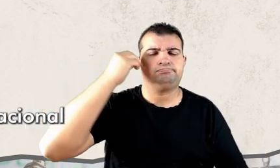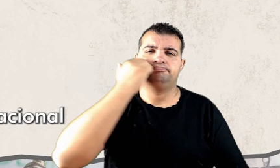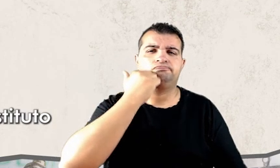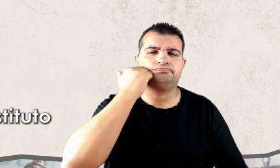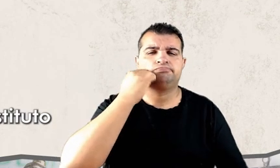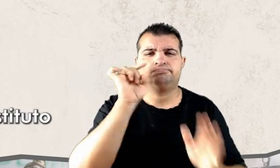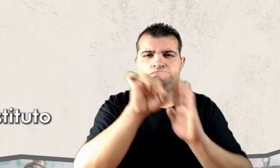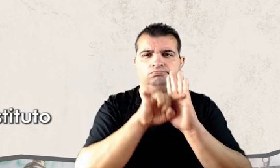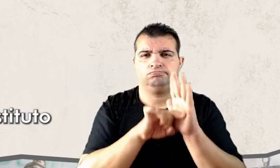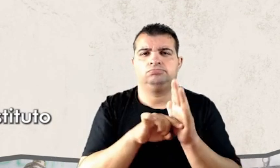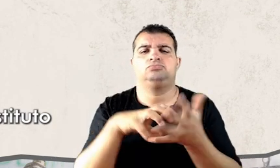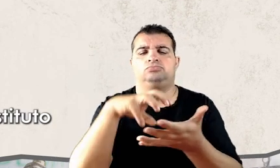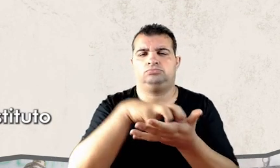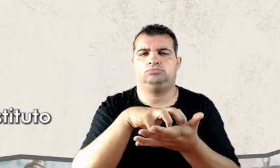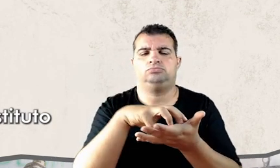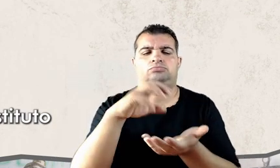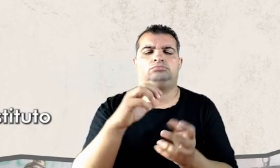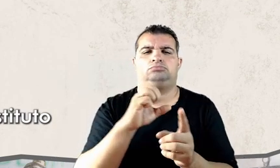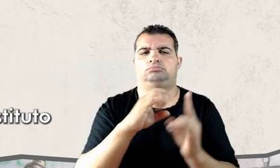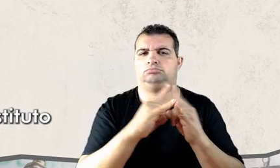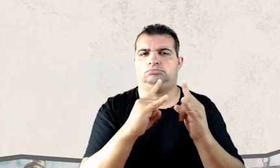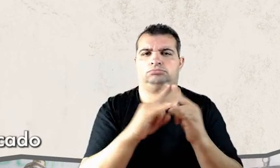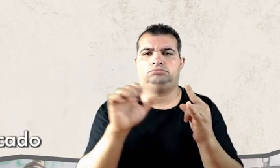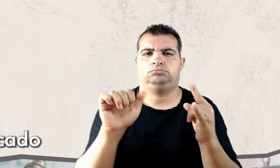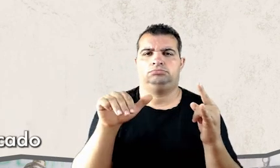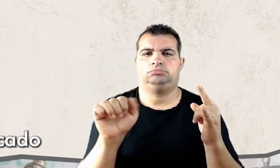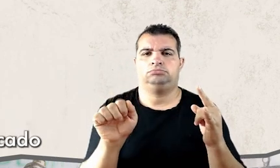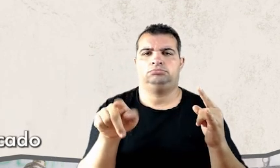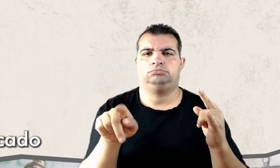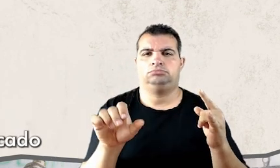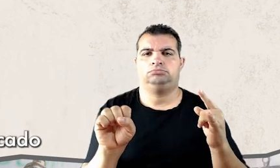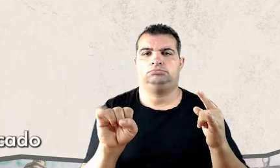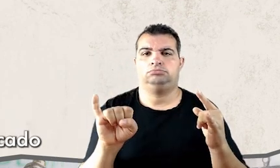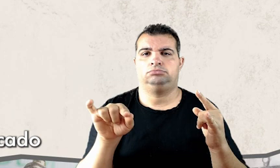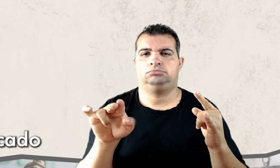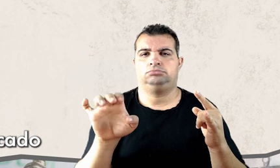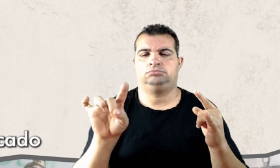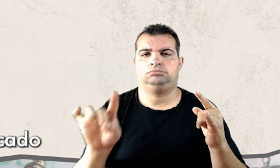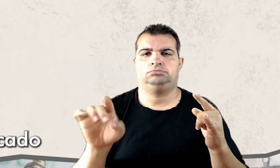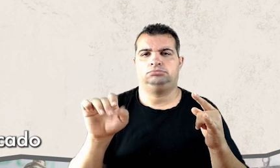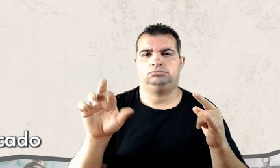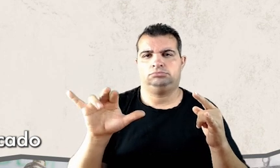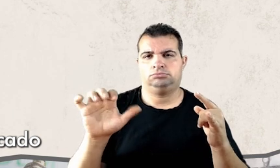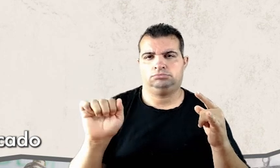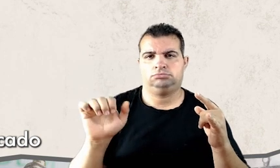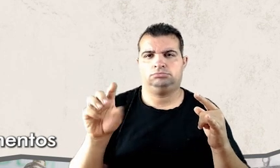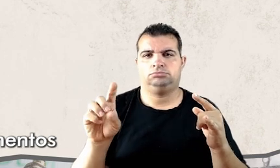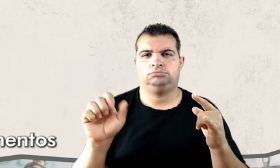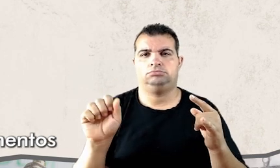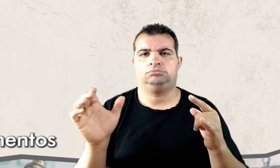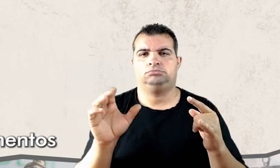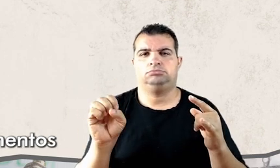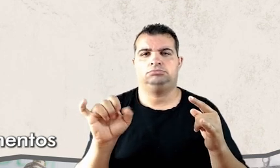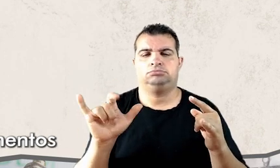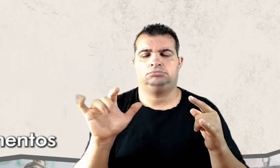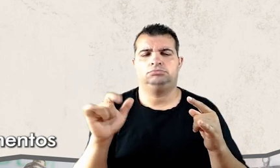Psicólogos Negros e pesquisadora integrante do Instituto Ama Psique, Maria Lúcia da Silva, explica que é este olhar equivocado e